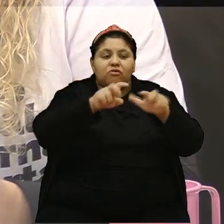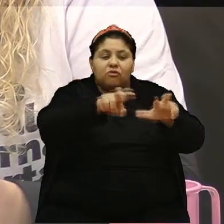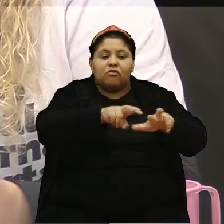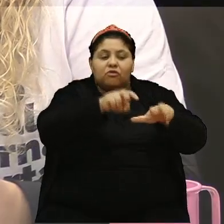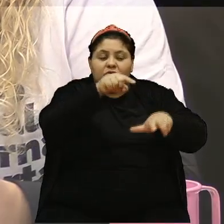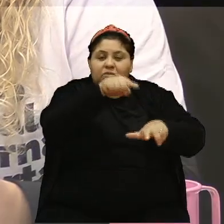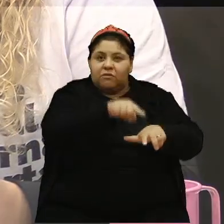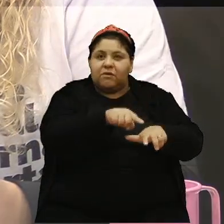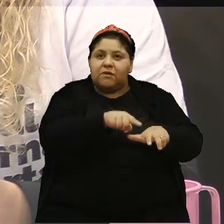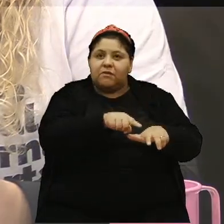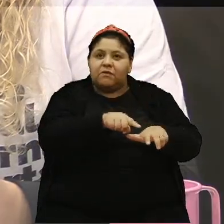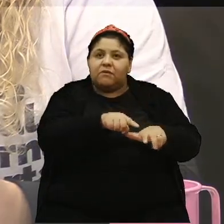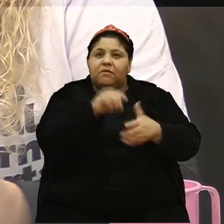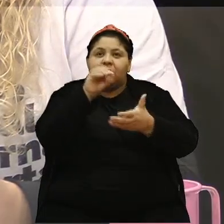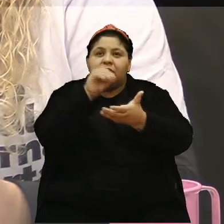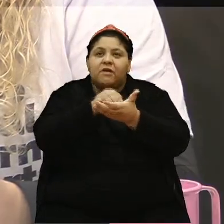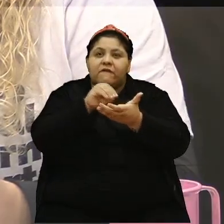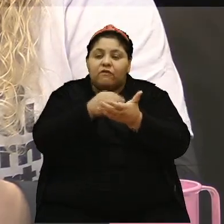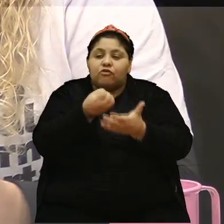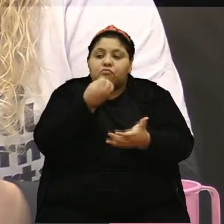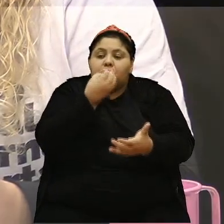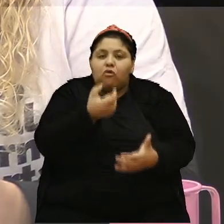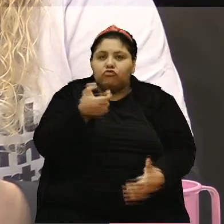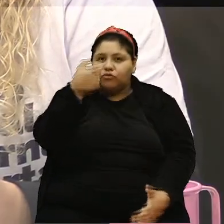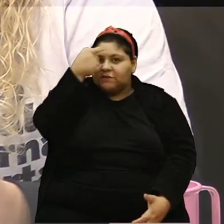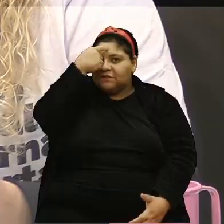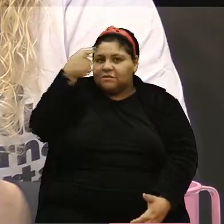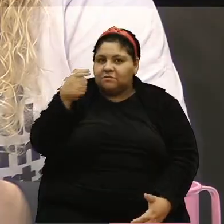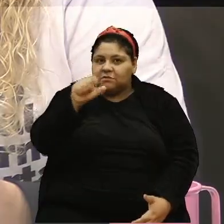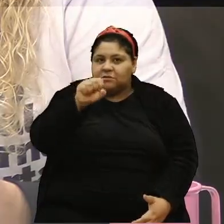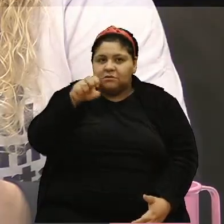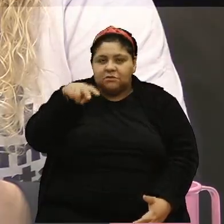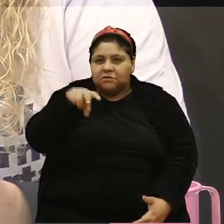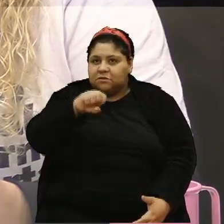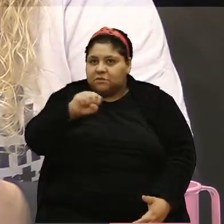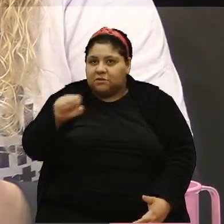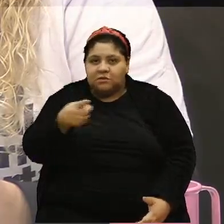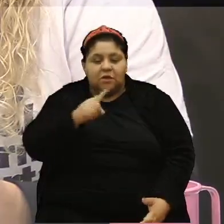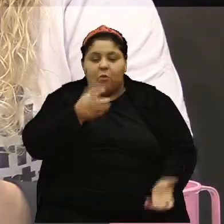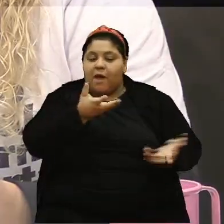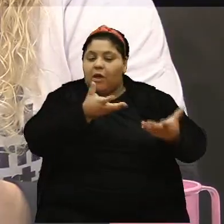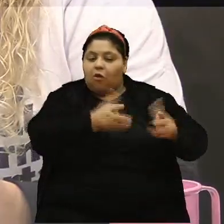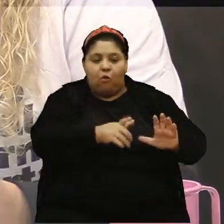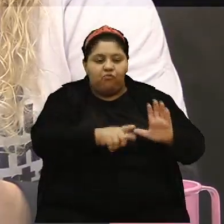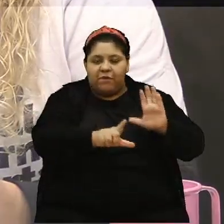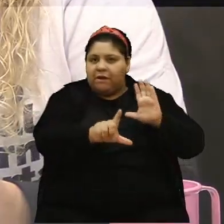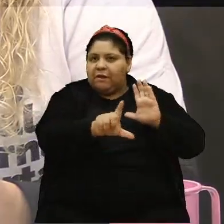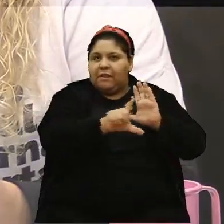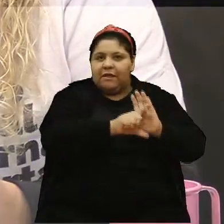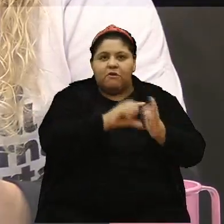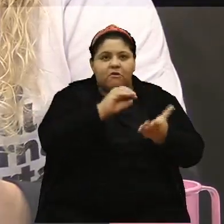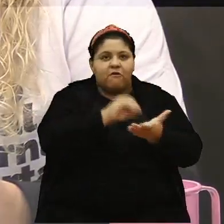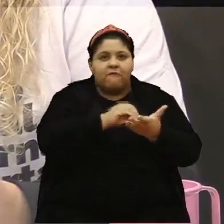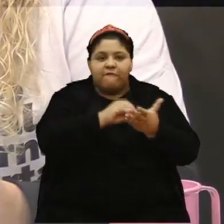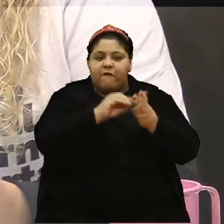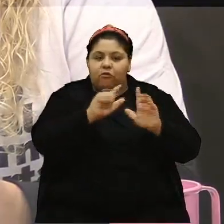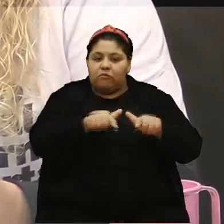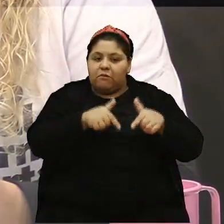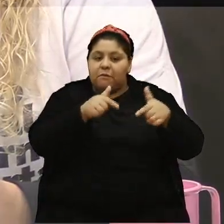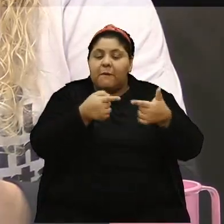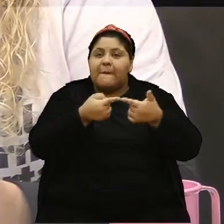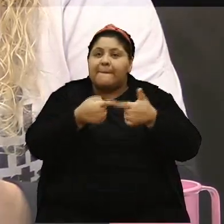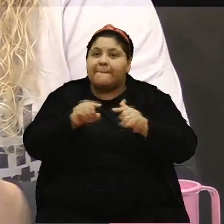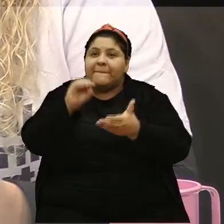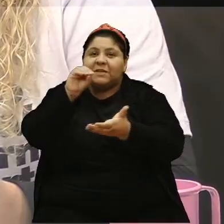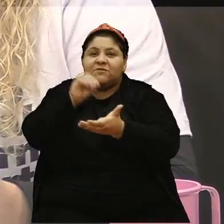estão enfrentando é falta de bom senso. Não é desacato à lei, não é falta de executar a lei, mas em si